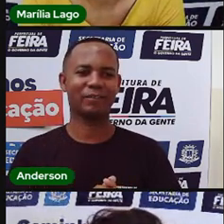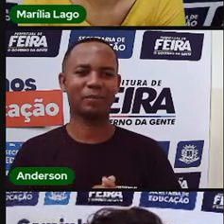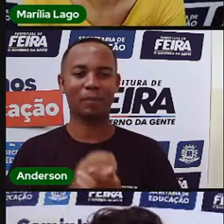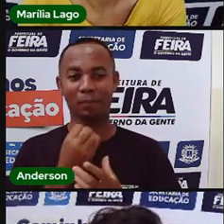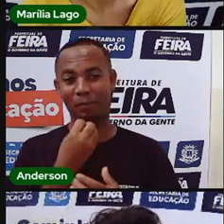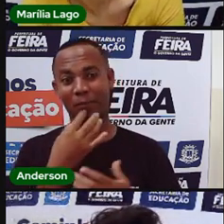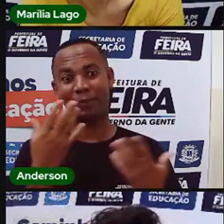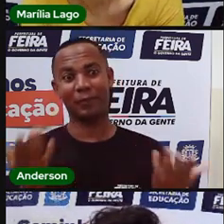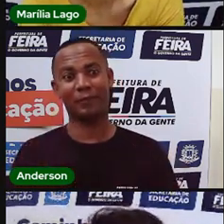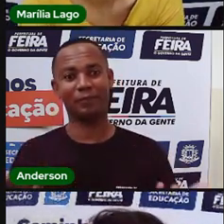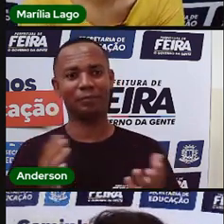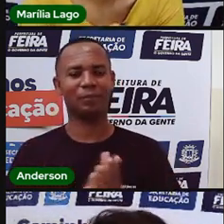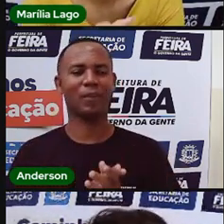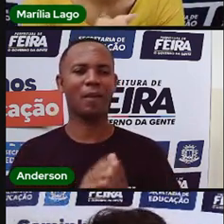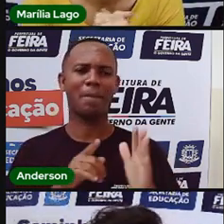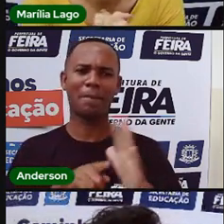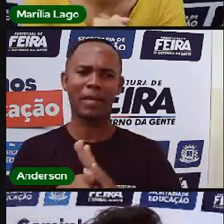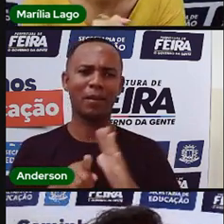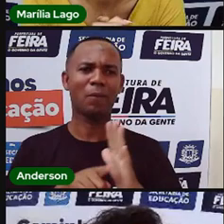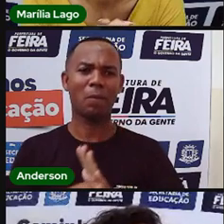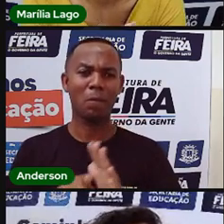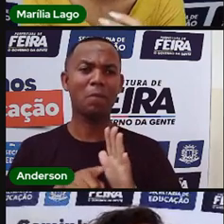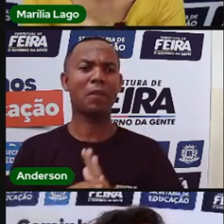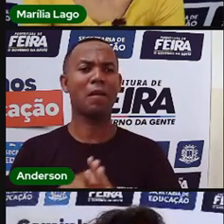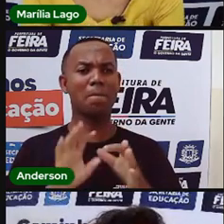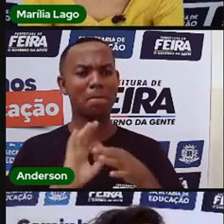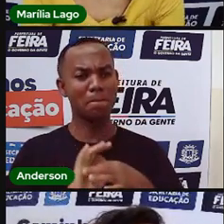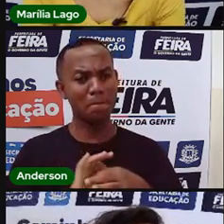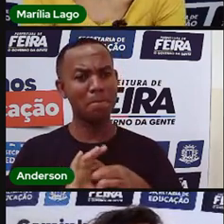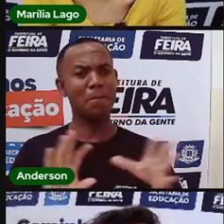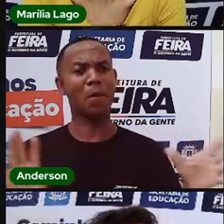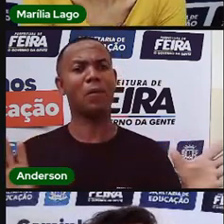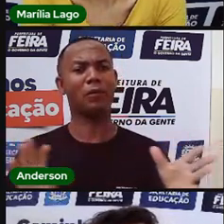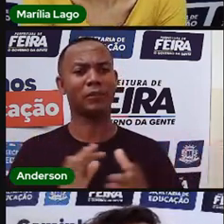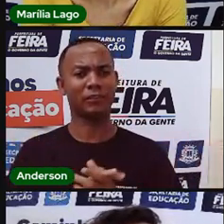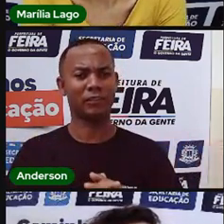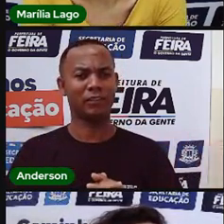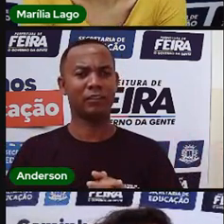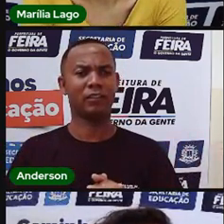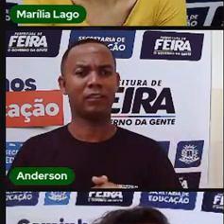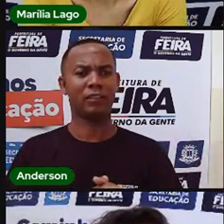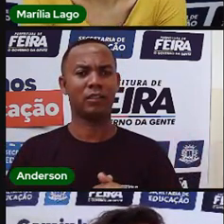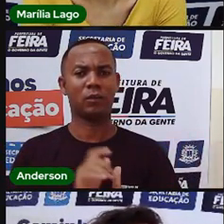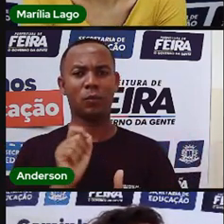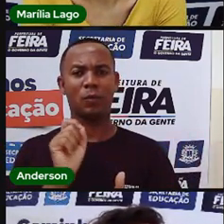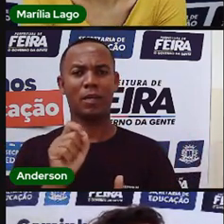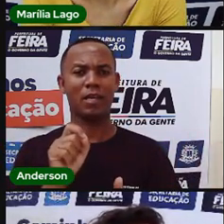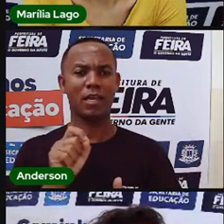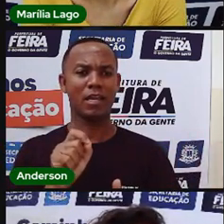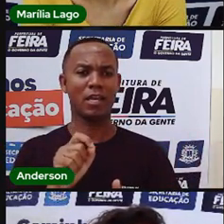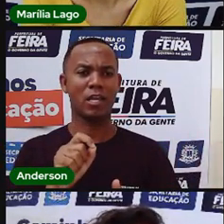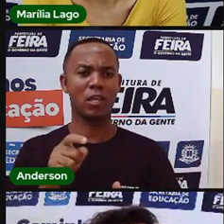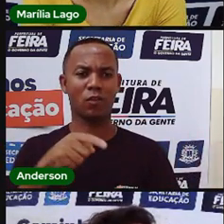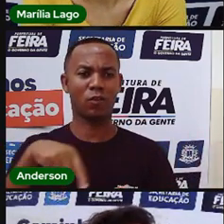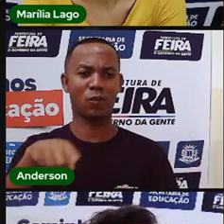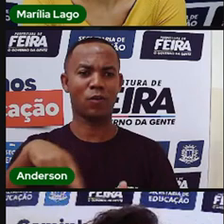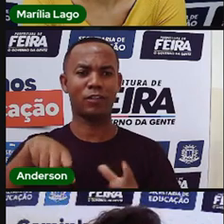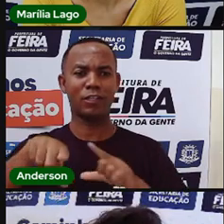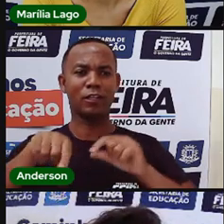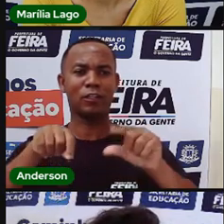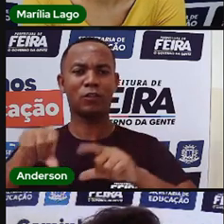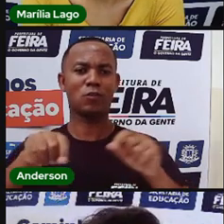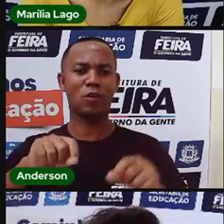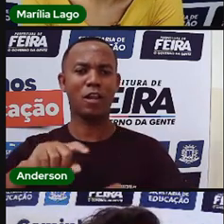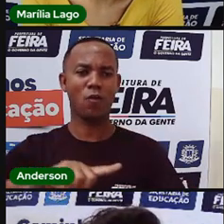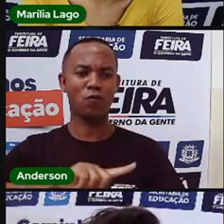Então, coloquem as perguntas de vocês aí no chat, que a gente vai fazer uma roleta de perguntas com Marília,